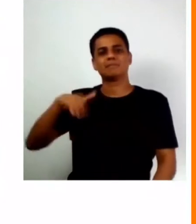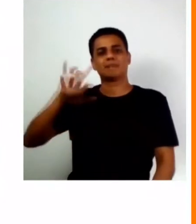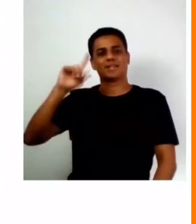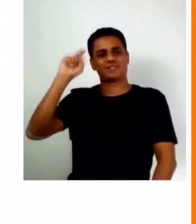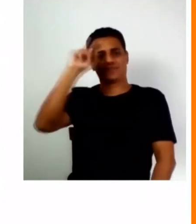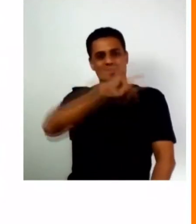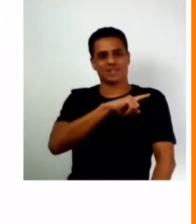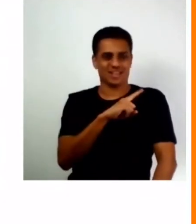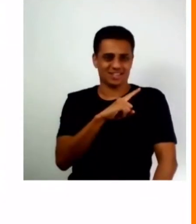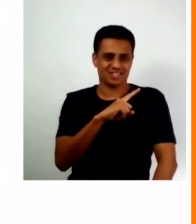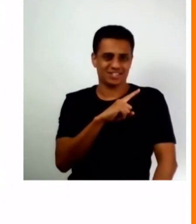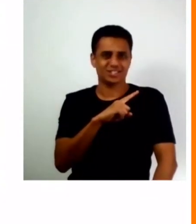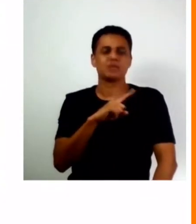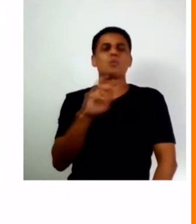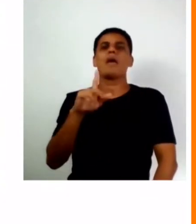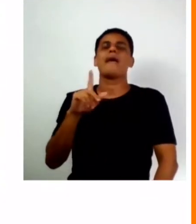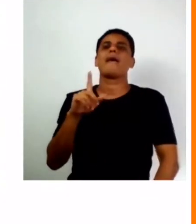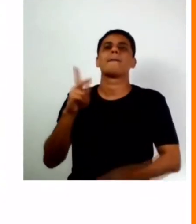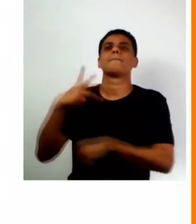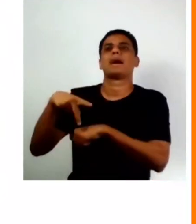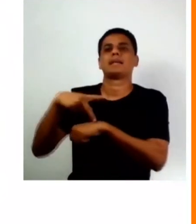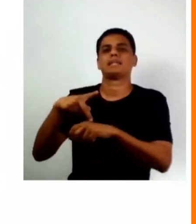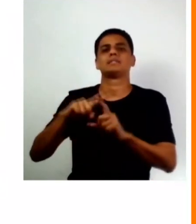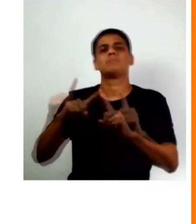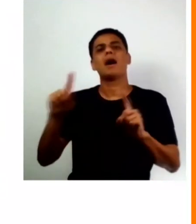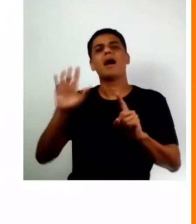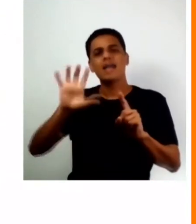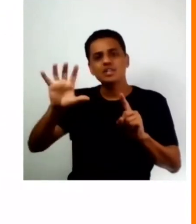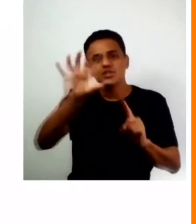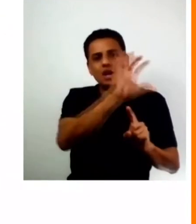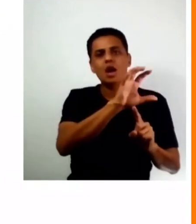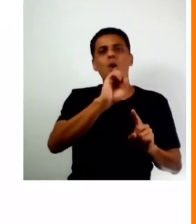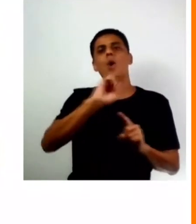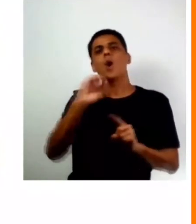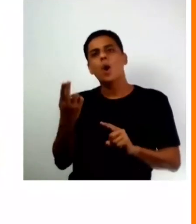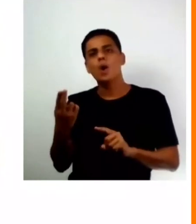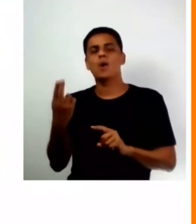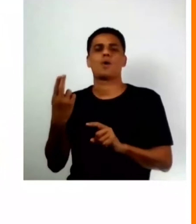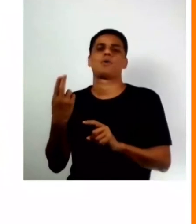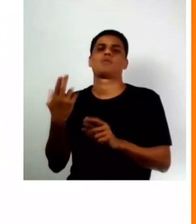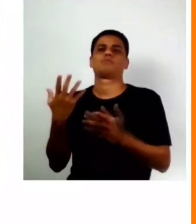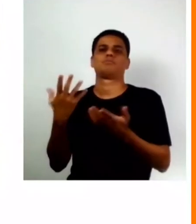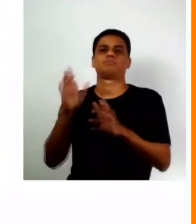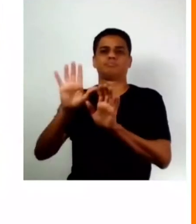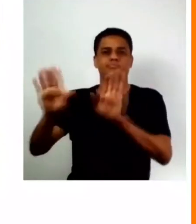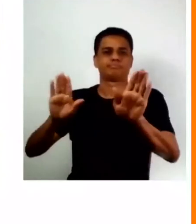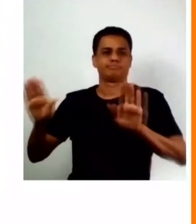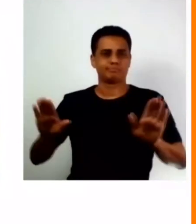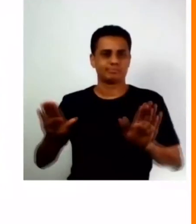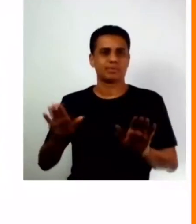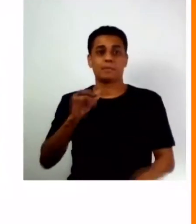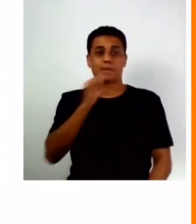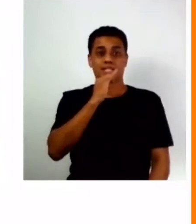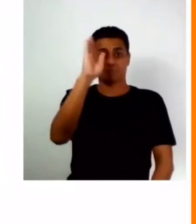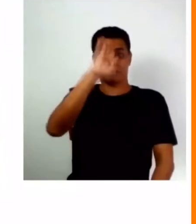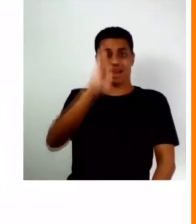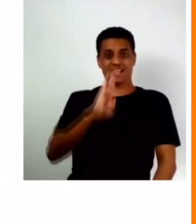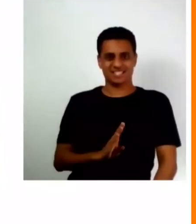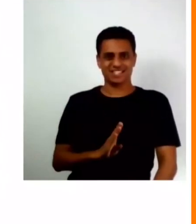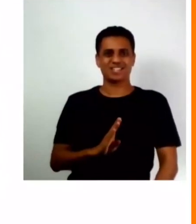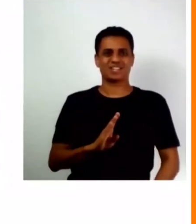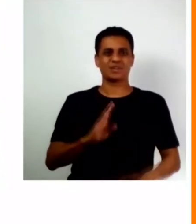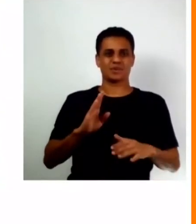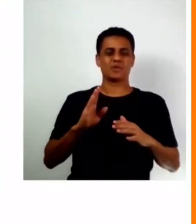as regiones e as cidades. Porque, á veces, hai países como Brasil, que é considerado desde o punto de vista